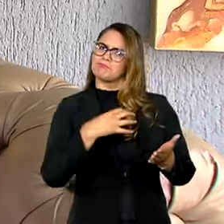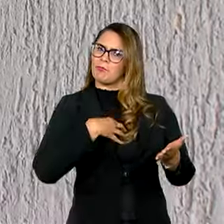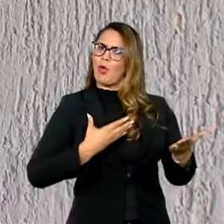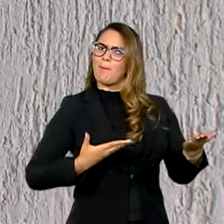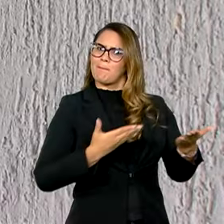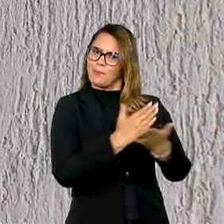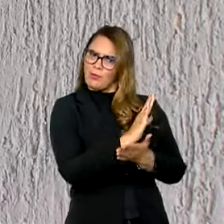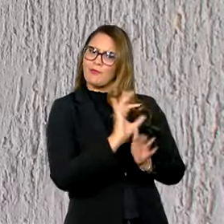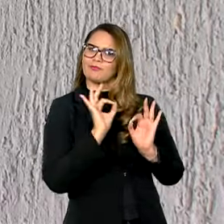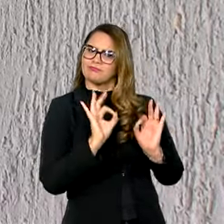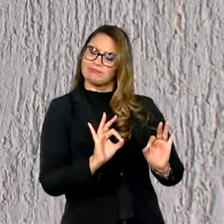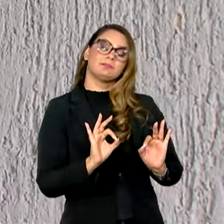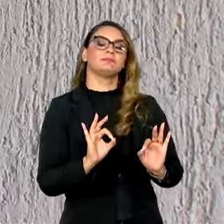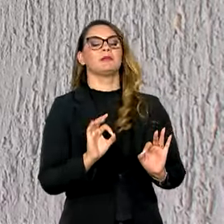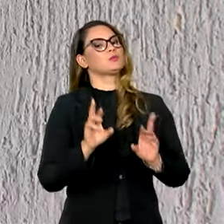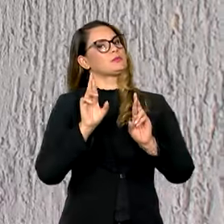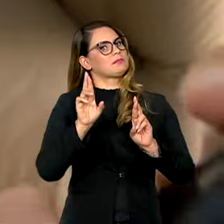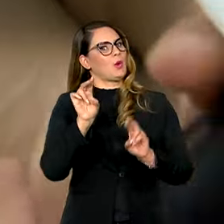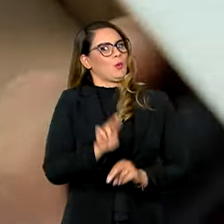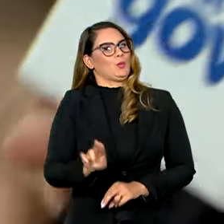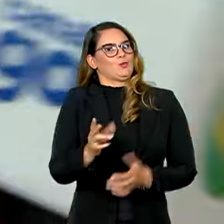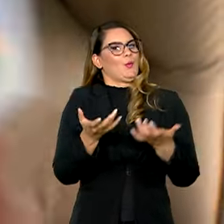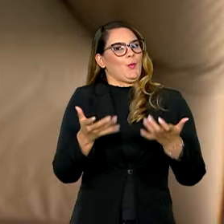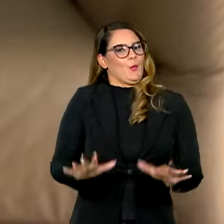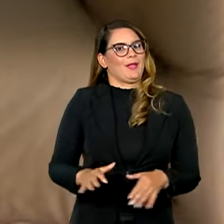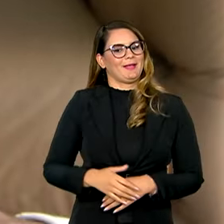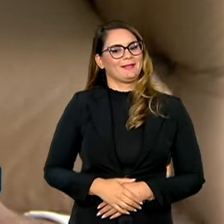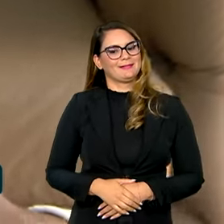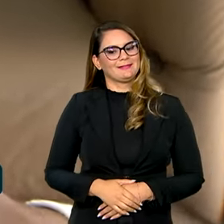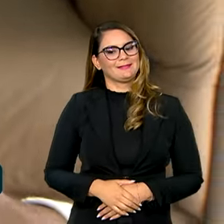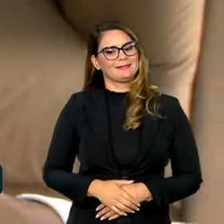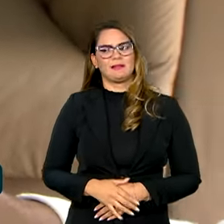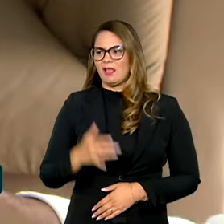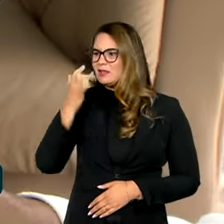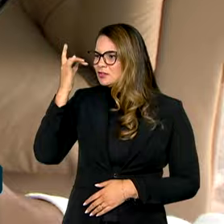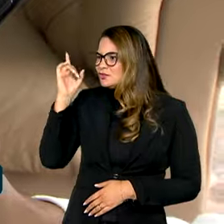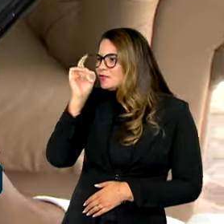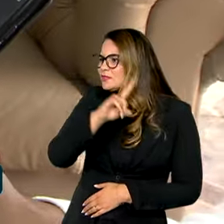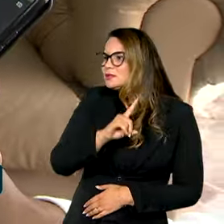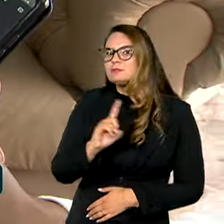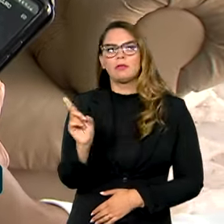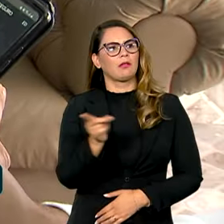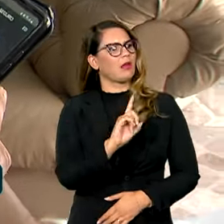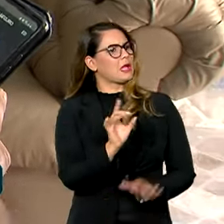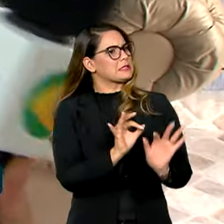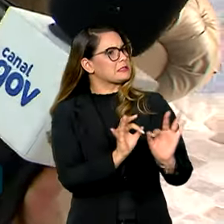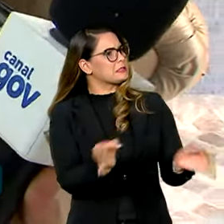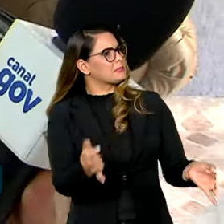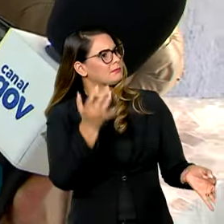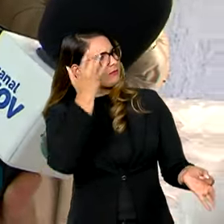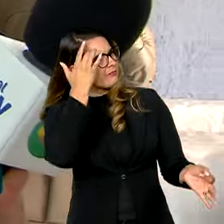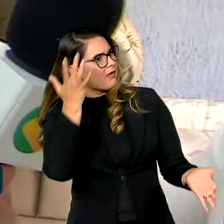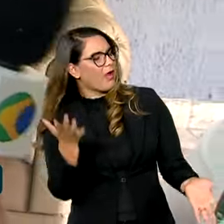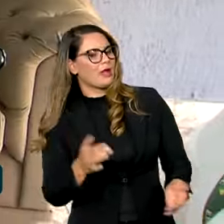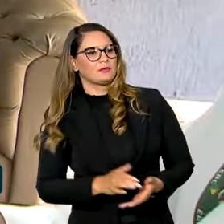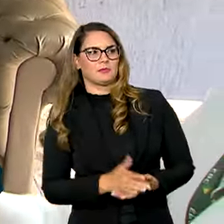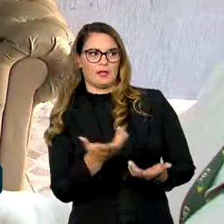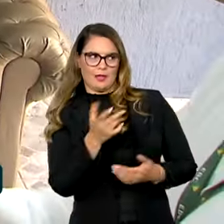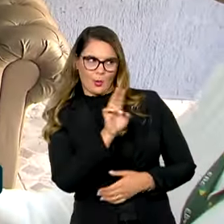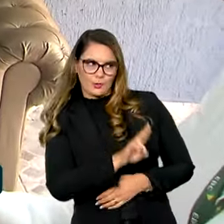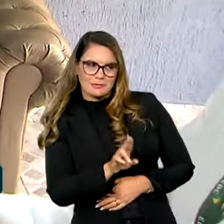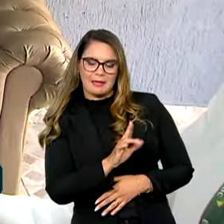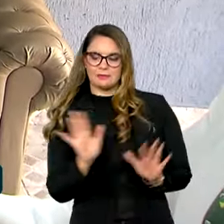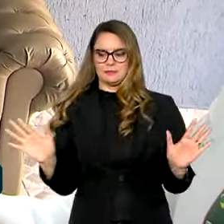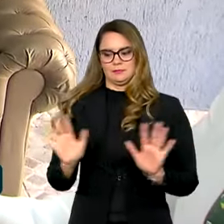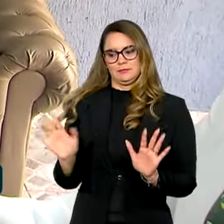programa mas não espera ter que usar achou Difícil Nada super simples facilo mas não pretende usá-lo não né